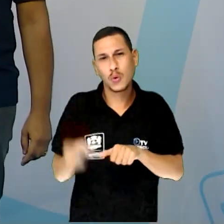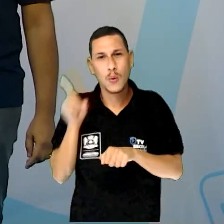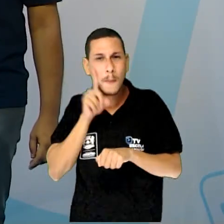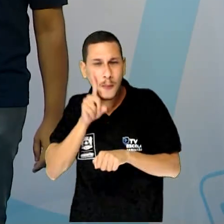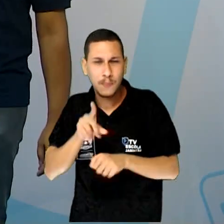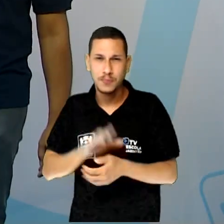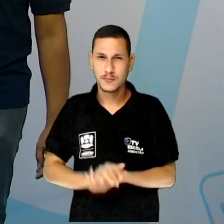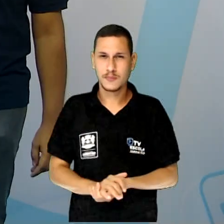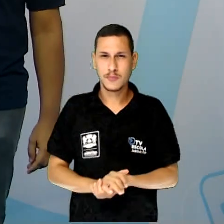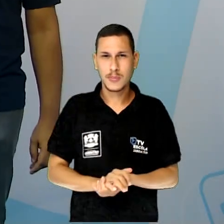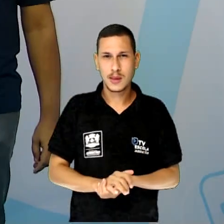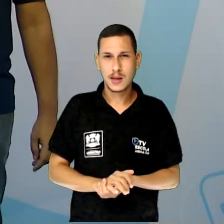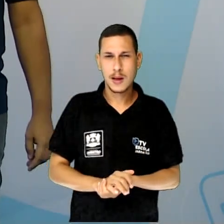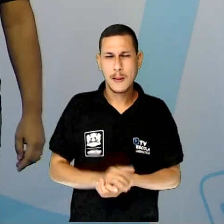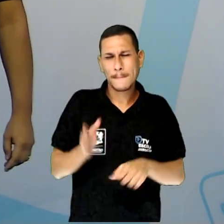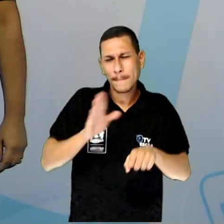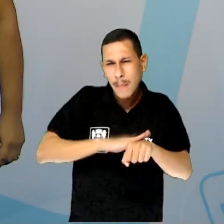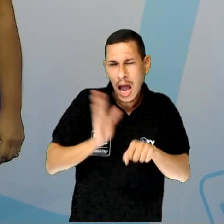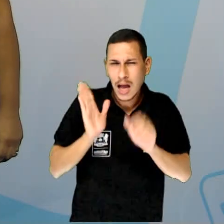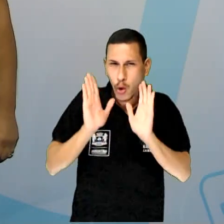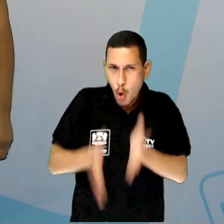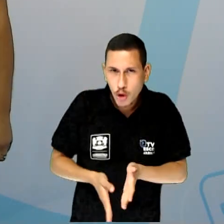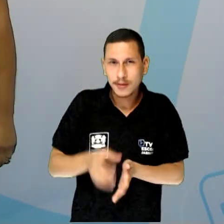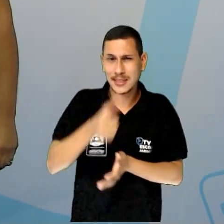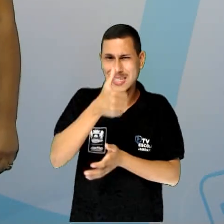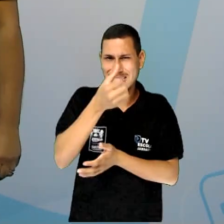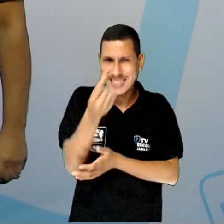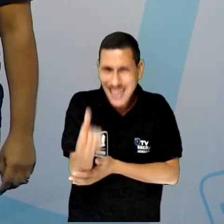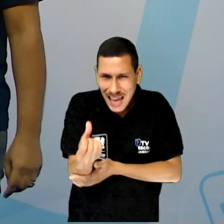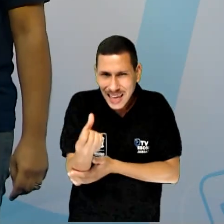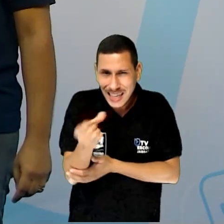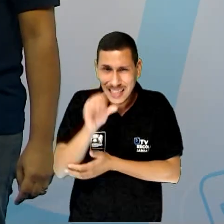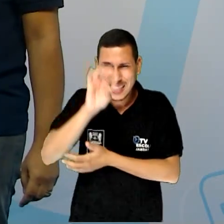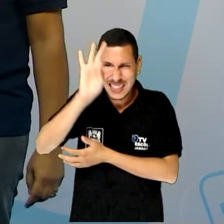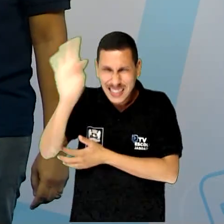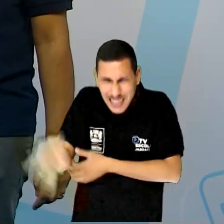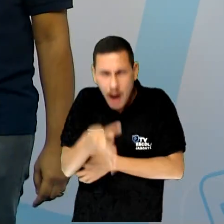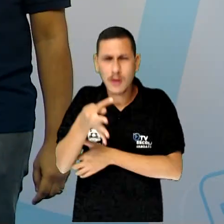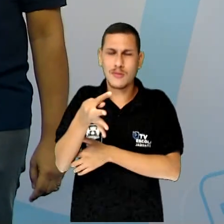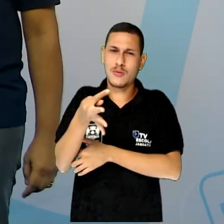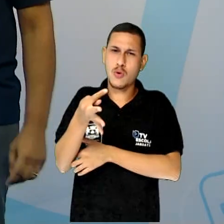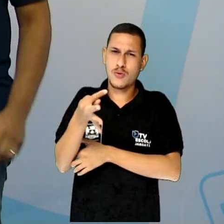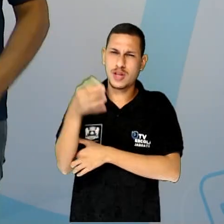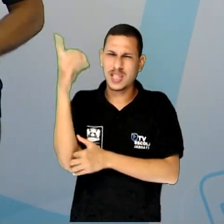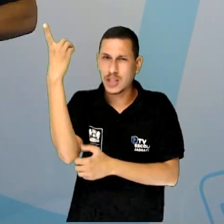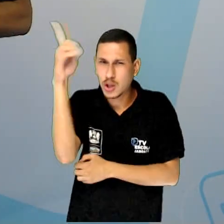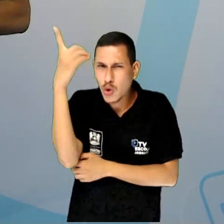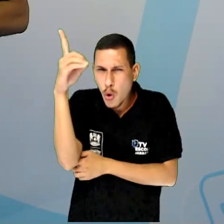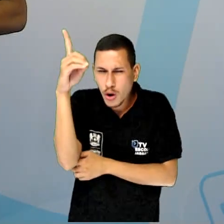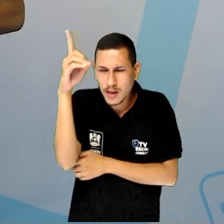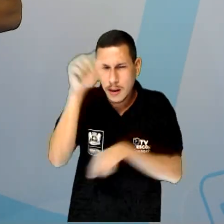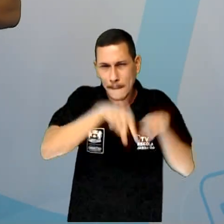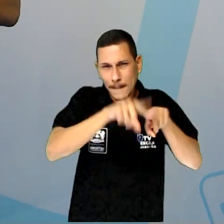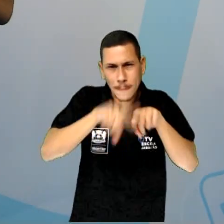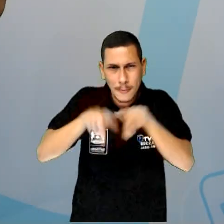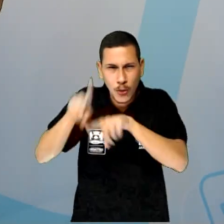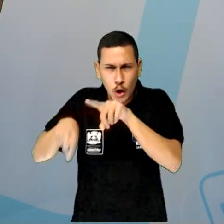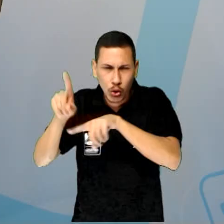de 16 trilhões de dólares de PIB. Nesse caso, seu